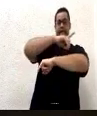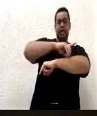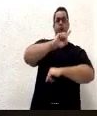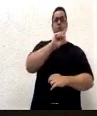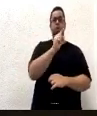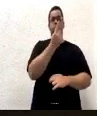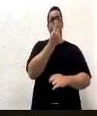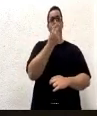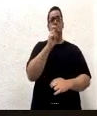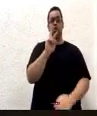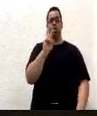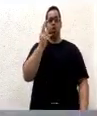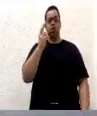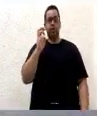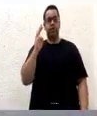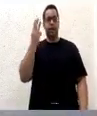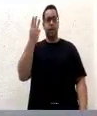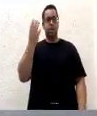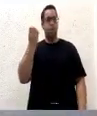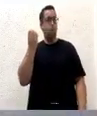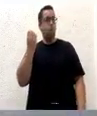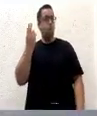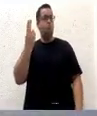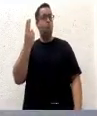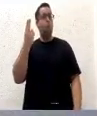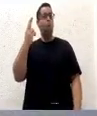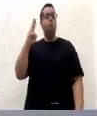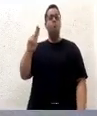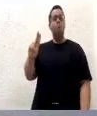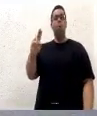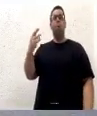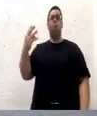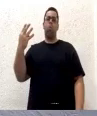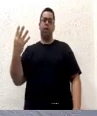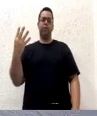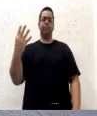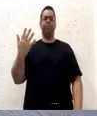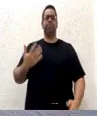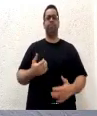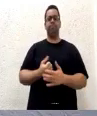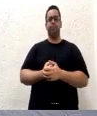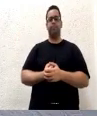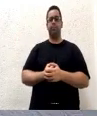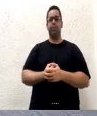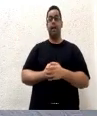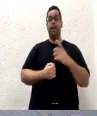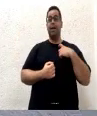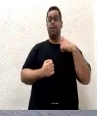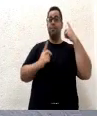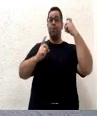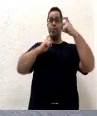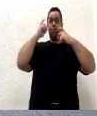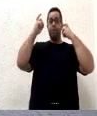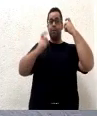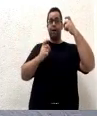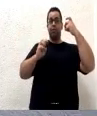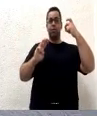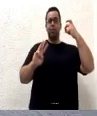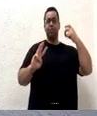tipo 4. Qual que é a nossa maior preocupação no momento? Que entre a dengue tipo 3. Por